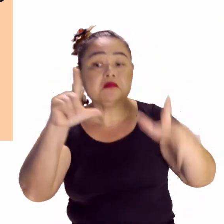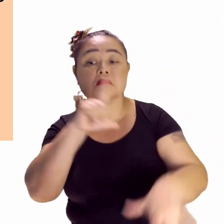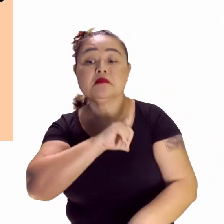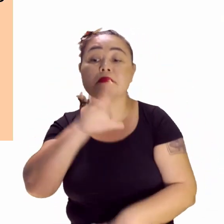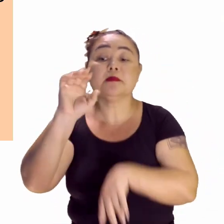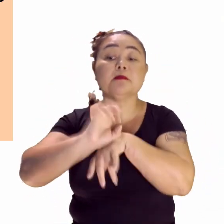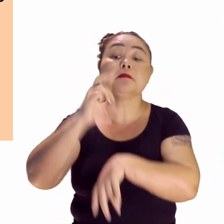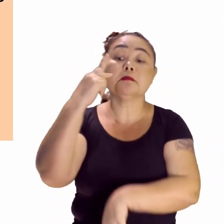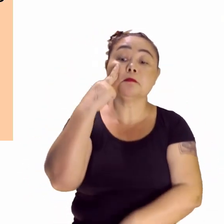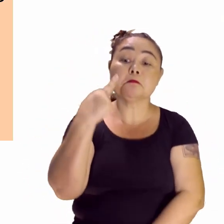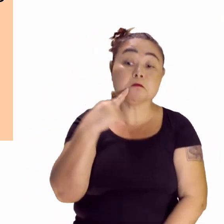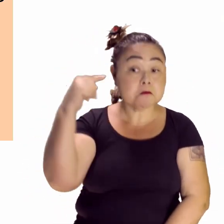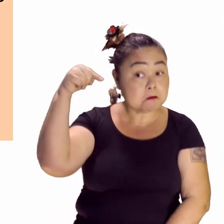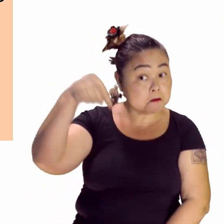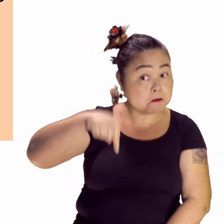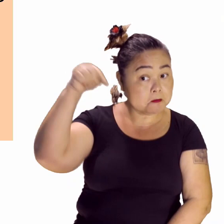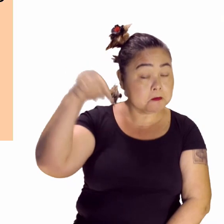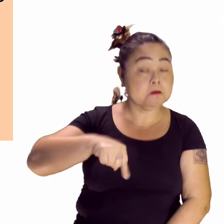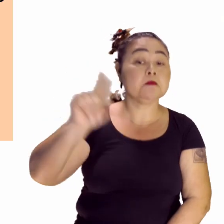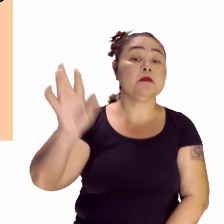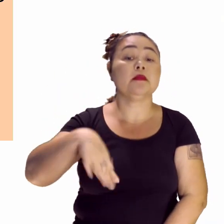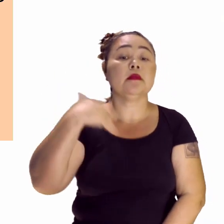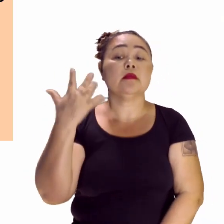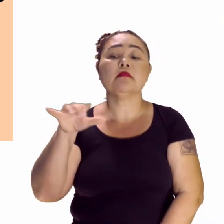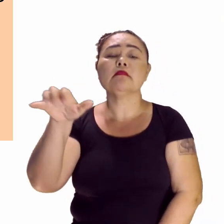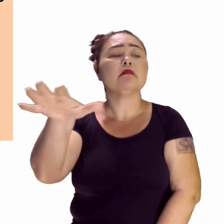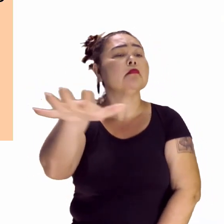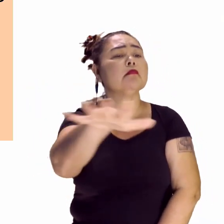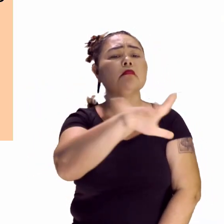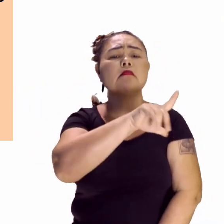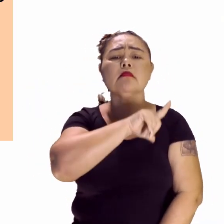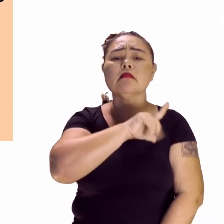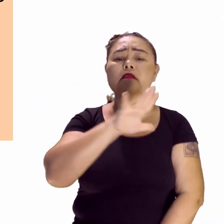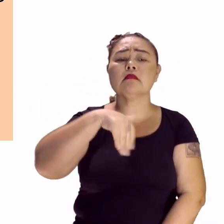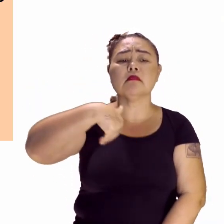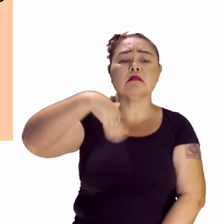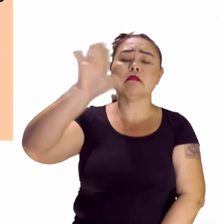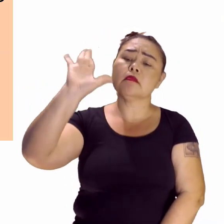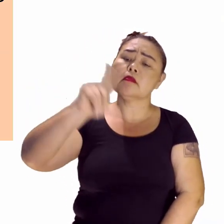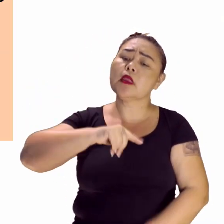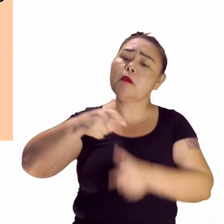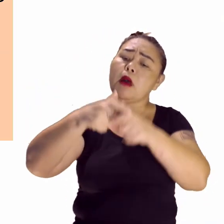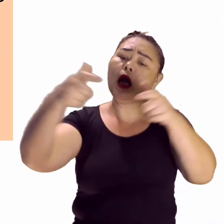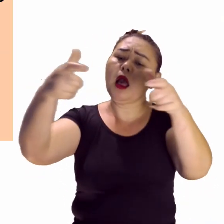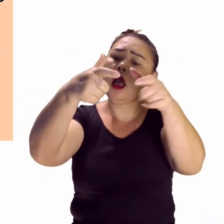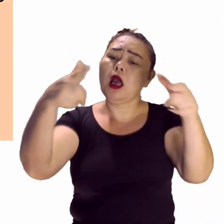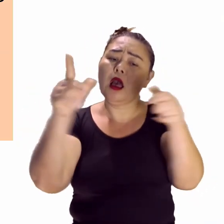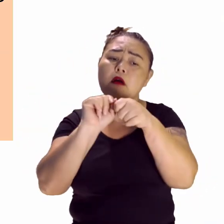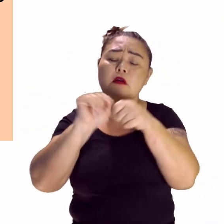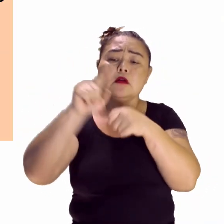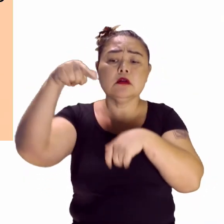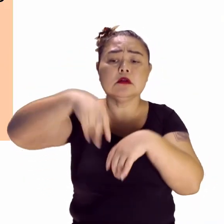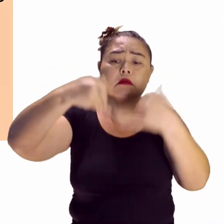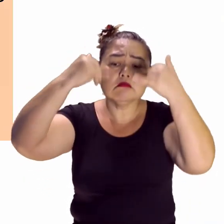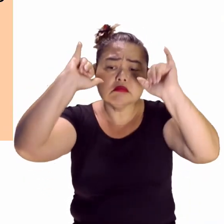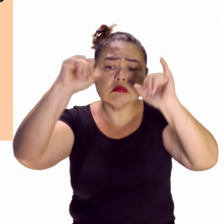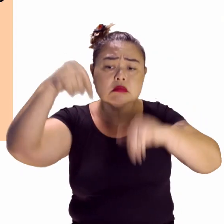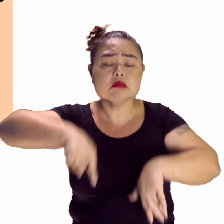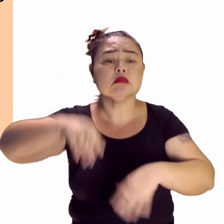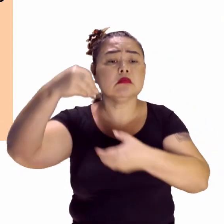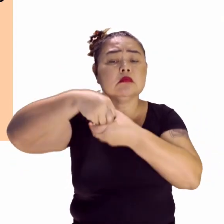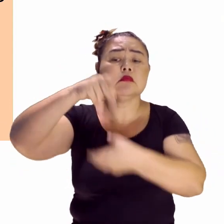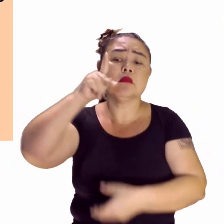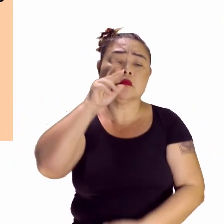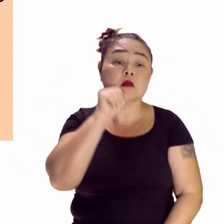galerinha E aí a gente tem as áreas de destaque da pecuária extensiva em Rondônia Professor Jorge